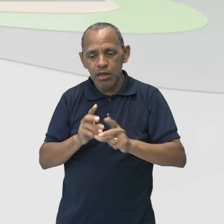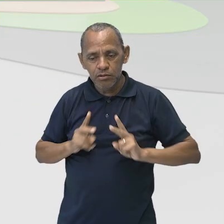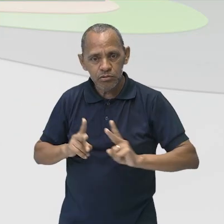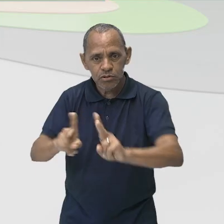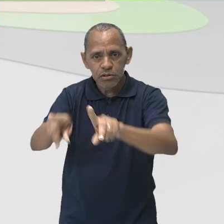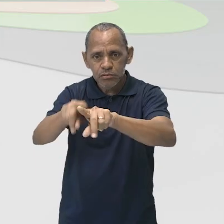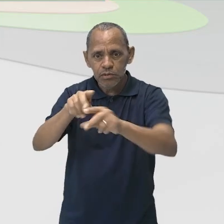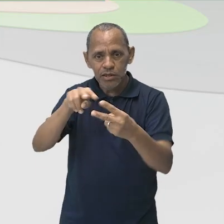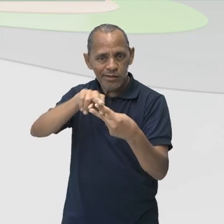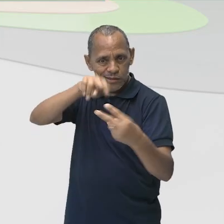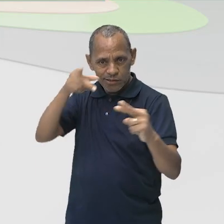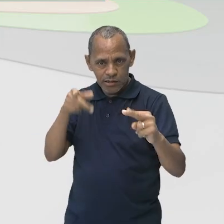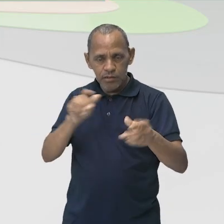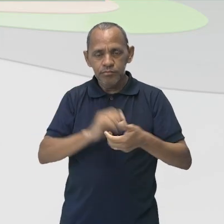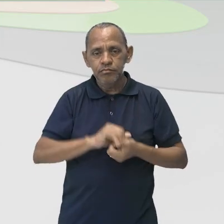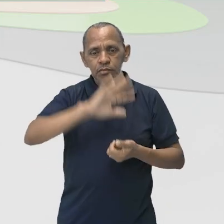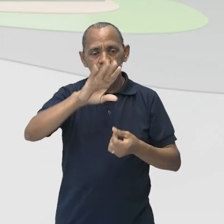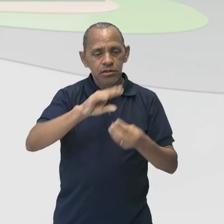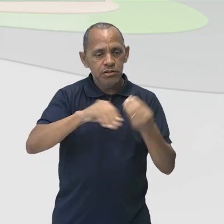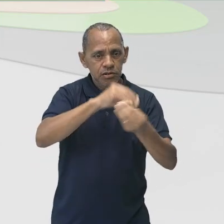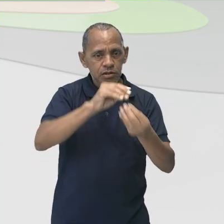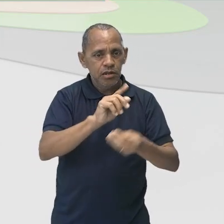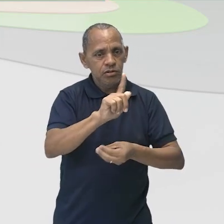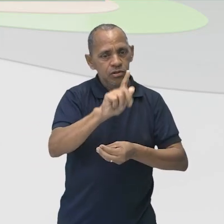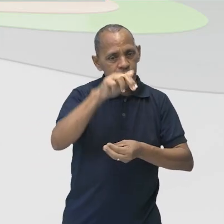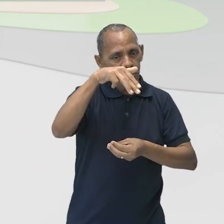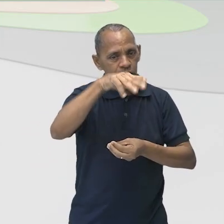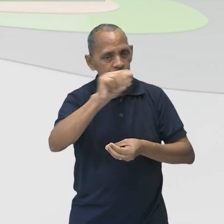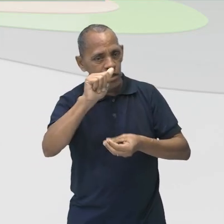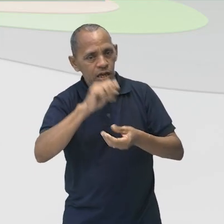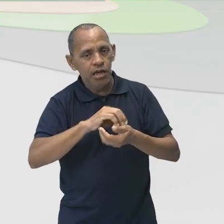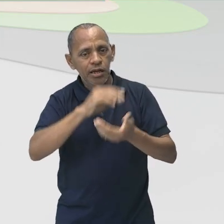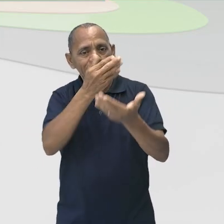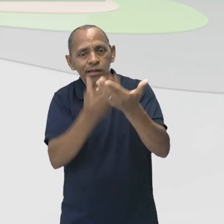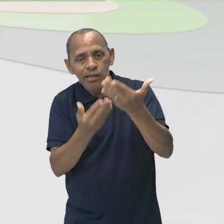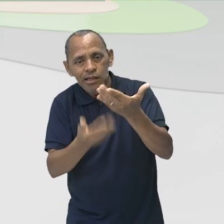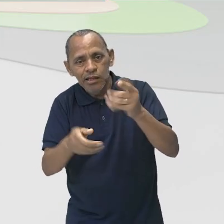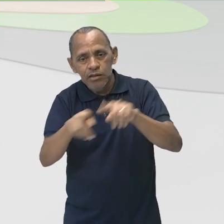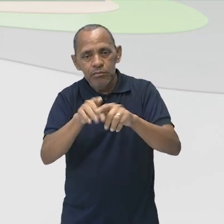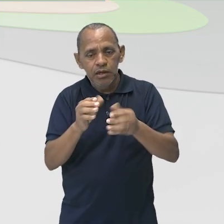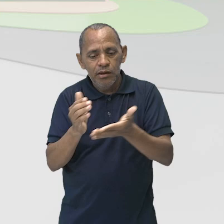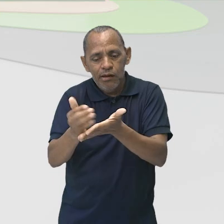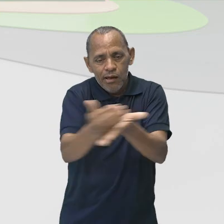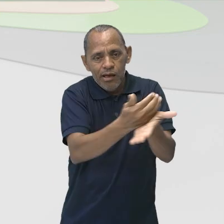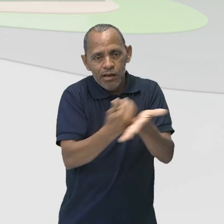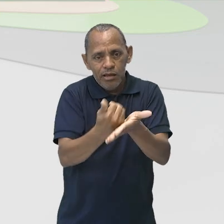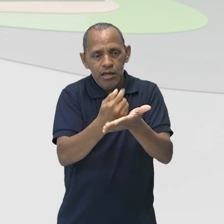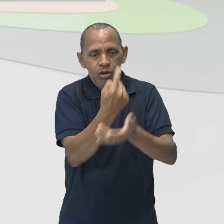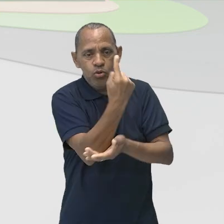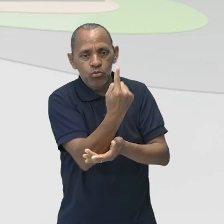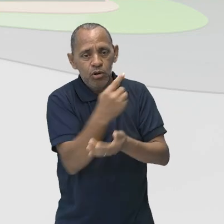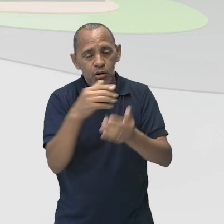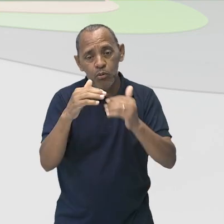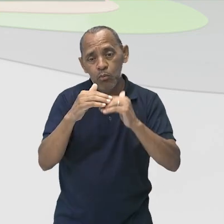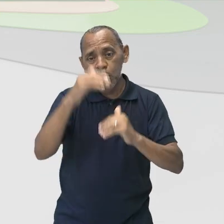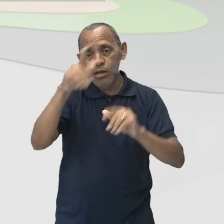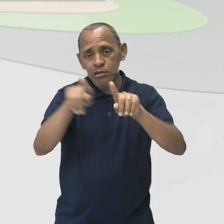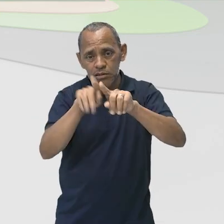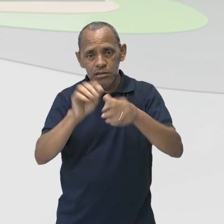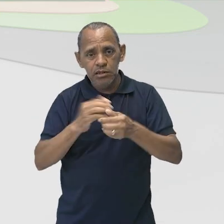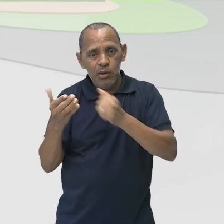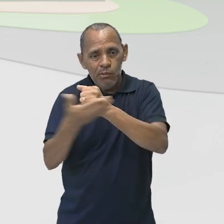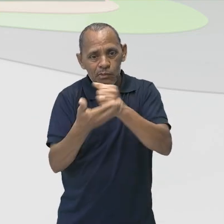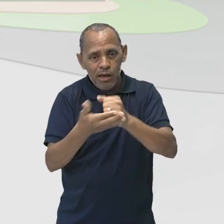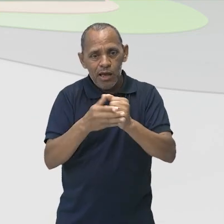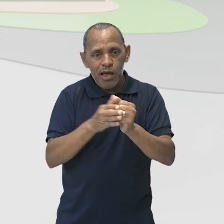DNA. Já a mutação gênica do tipo deleção é a remoção de uma ou mais bases na